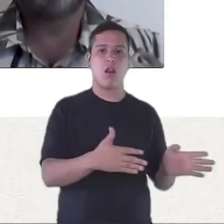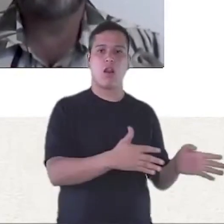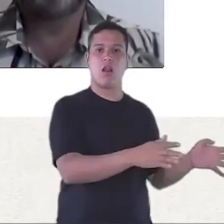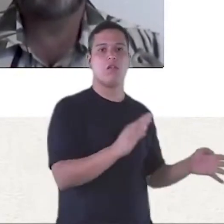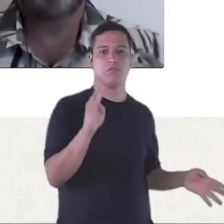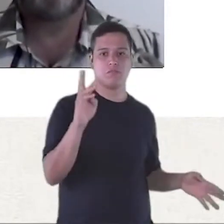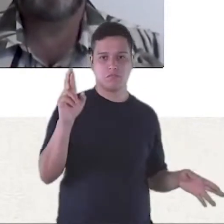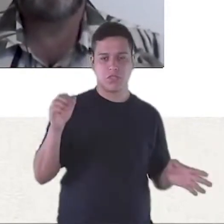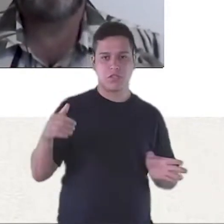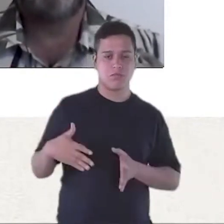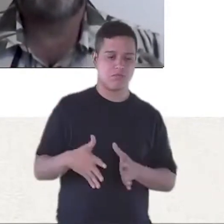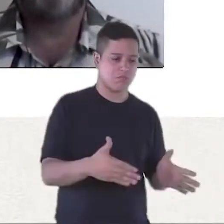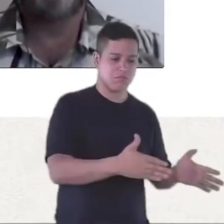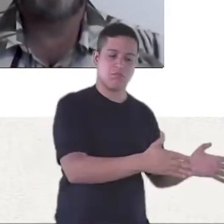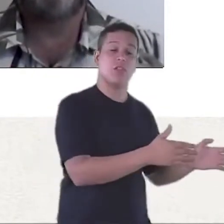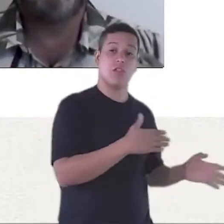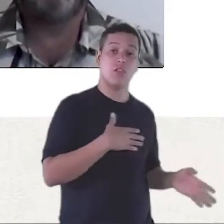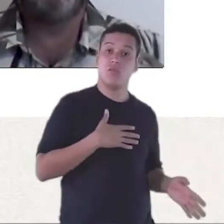porque